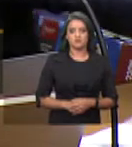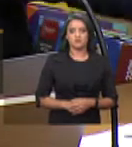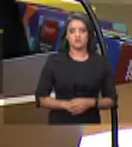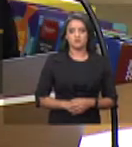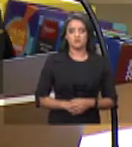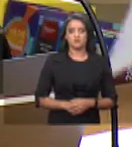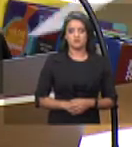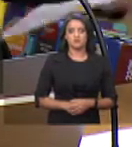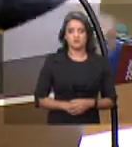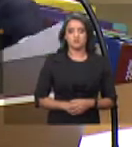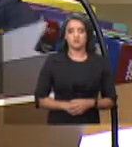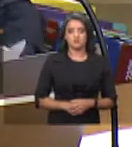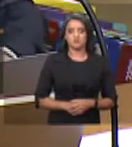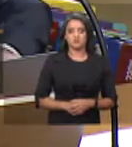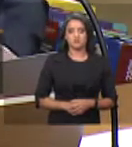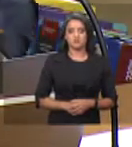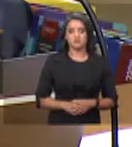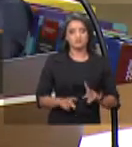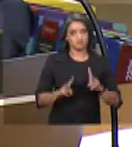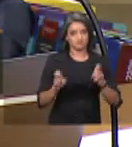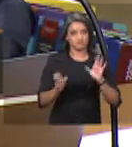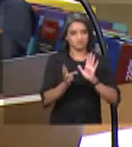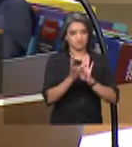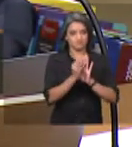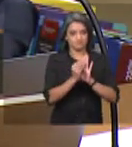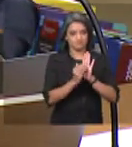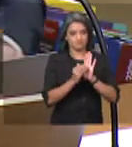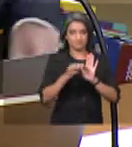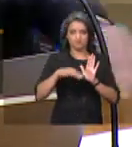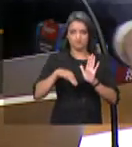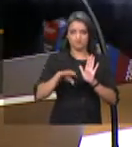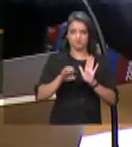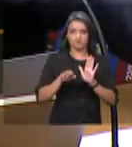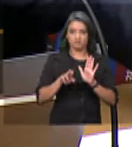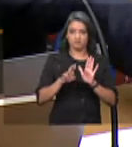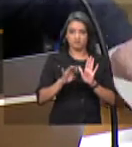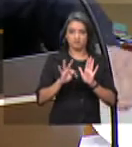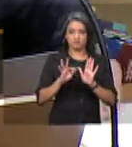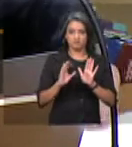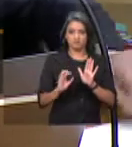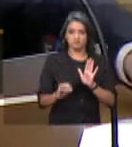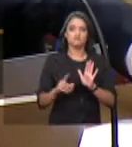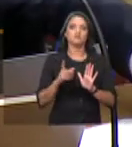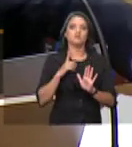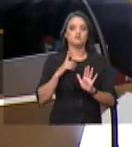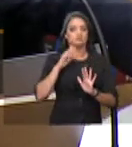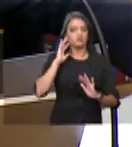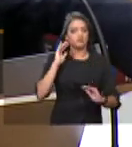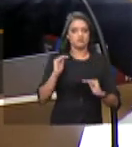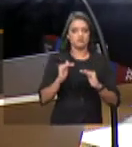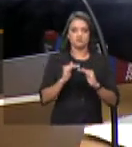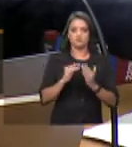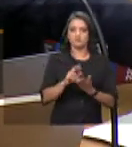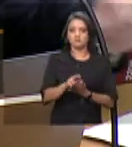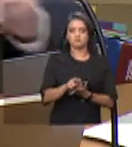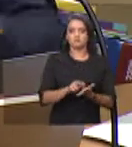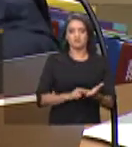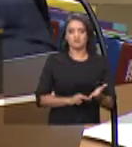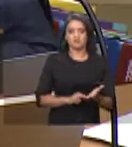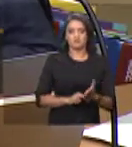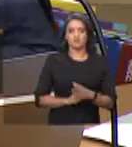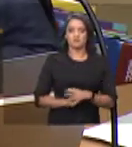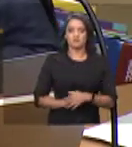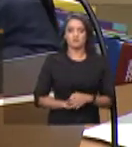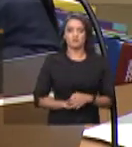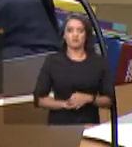no tocante ao mérito e aqui é uma convergência integral com eminente relator caso superadas as